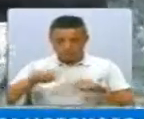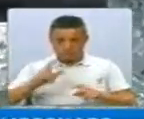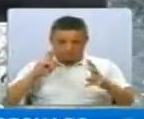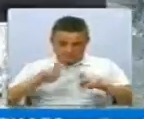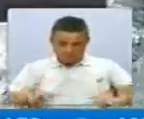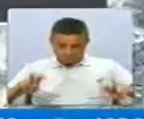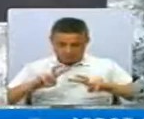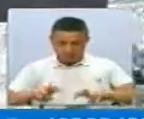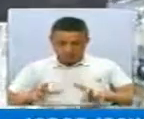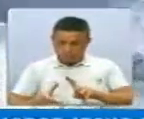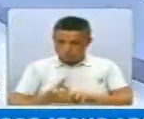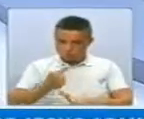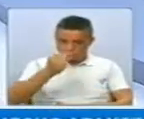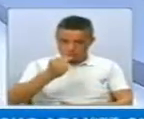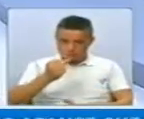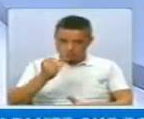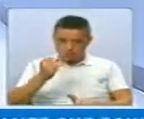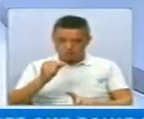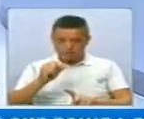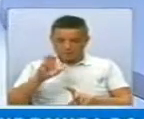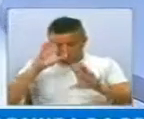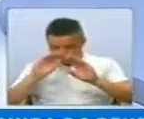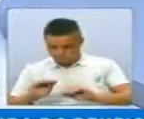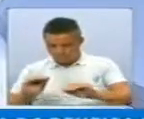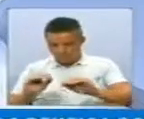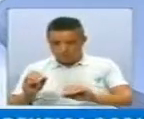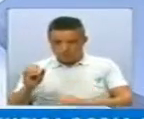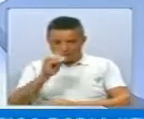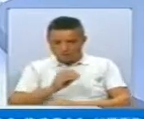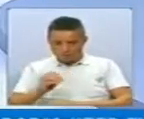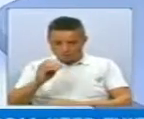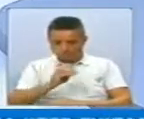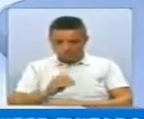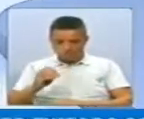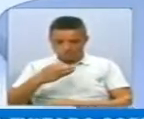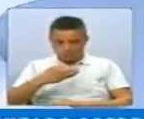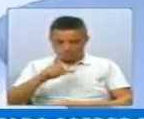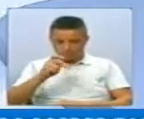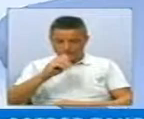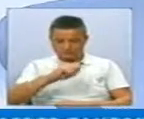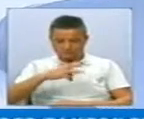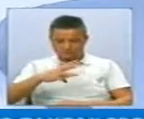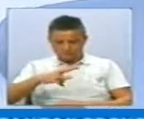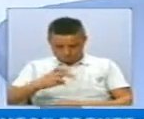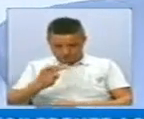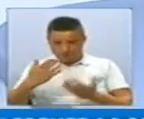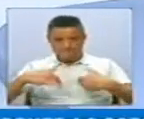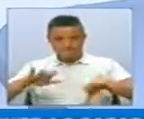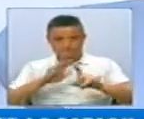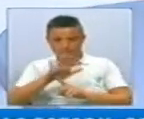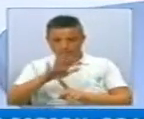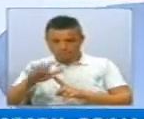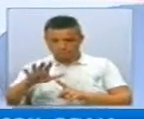investigadores encontraram precisamente os registros da formação dessas bolhas de plasma, que influenciaram claramente